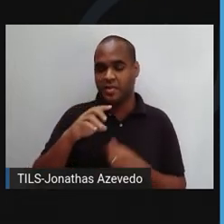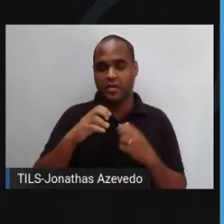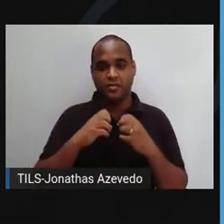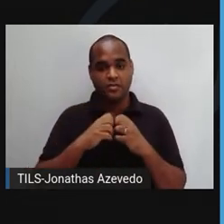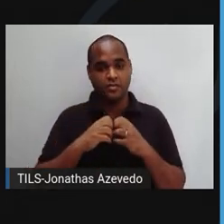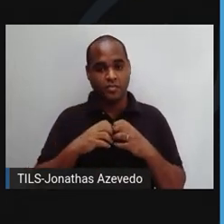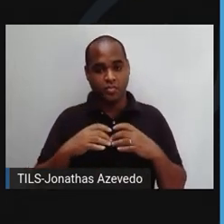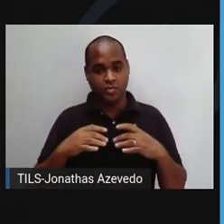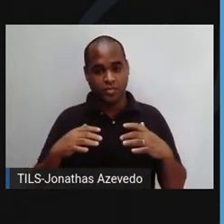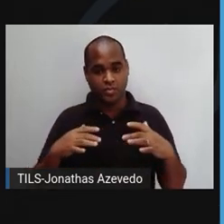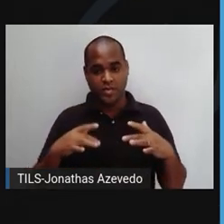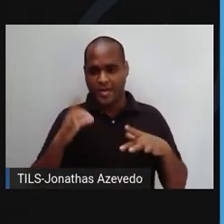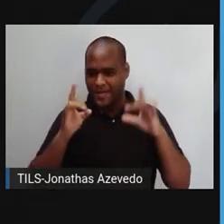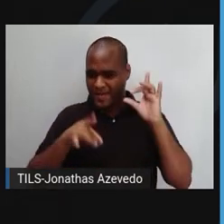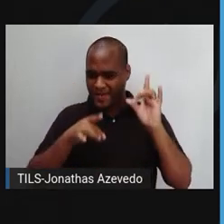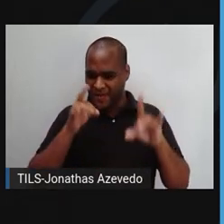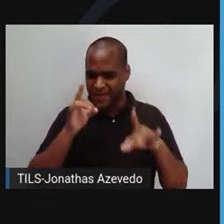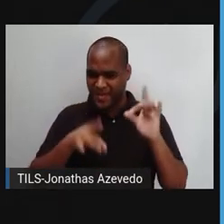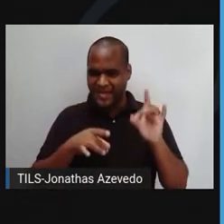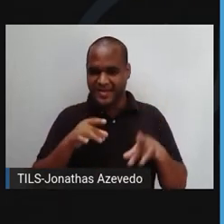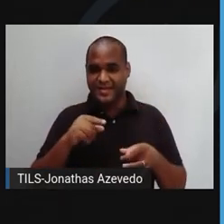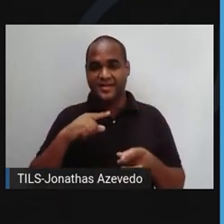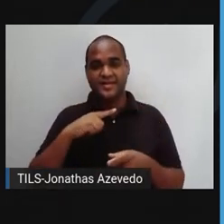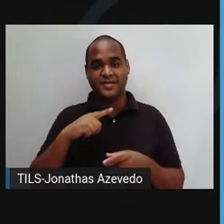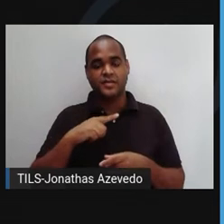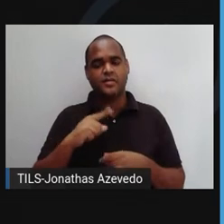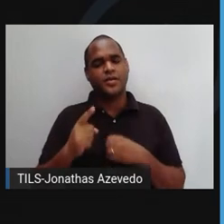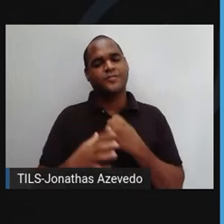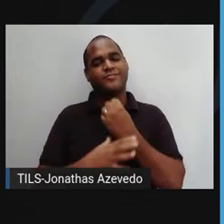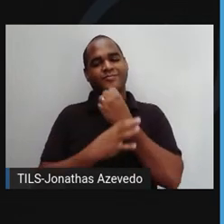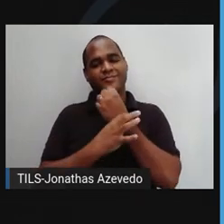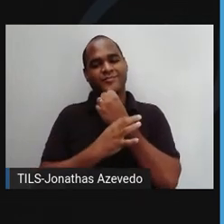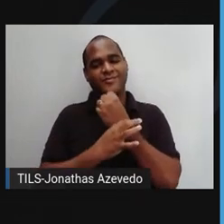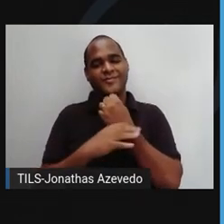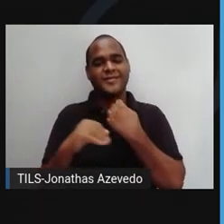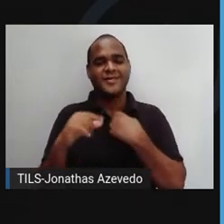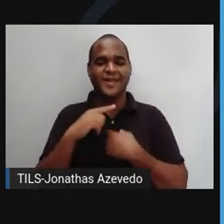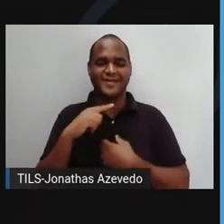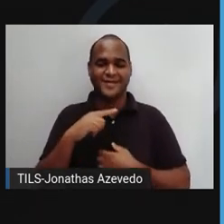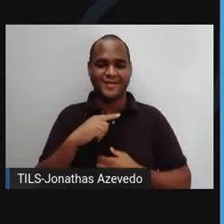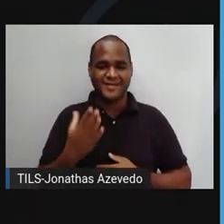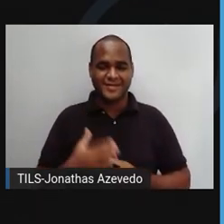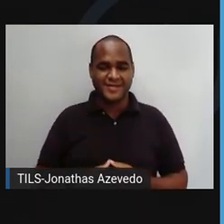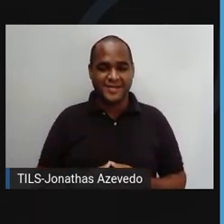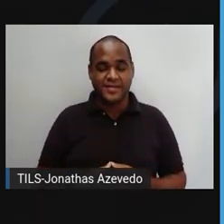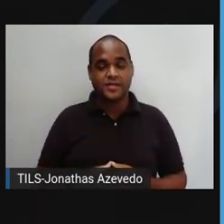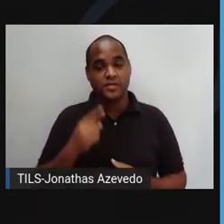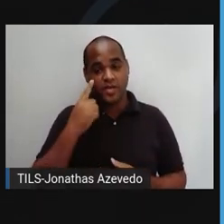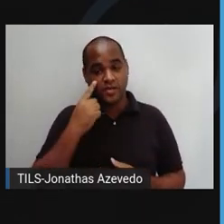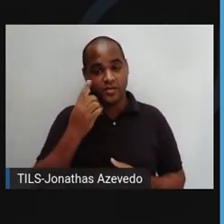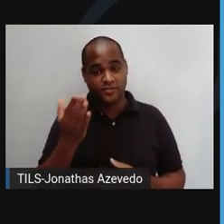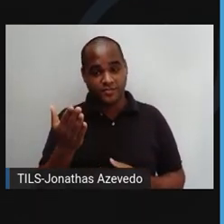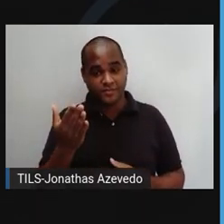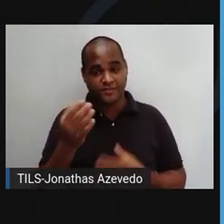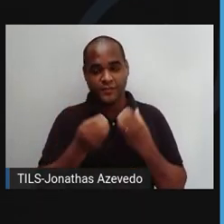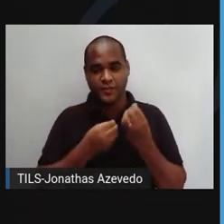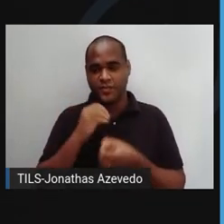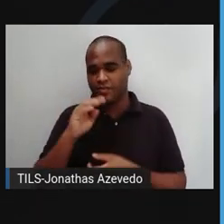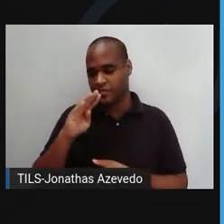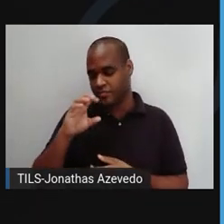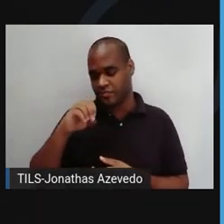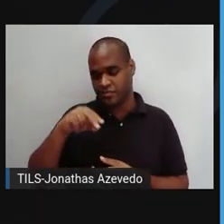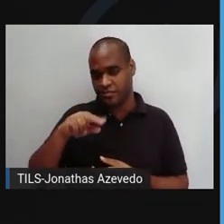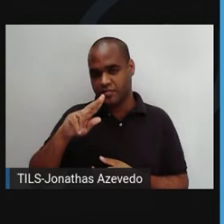Estamos sendo expulsos? Ok, estamos seguros. Era só uma tosse. Agora, vamos dar uma olhadinha nestes brônquios.